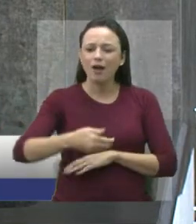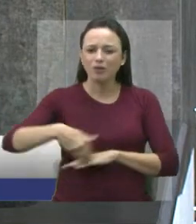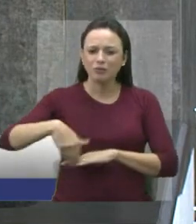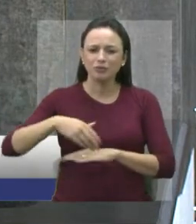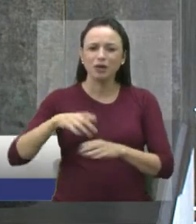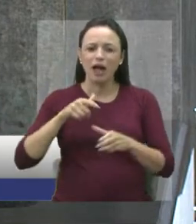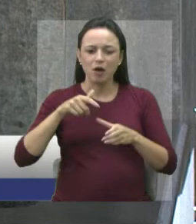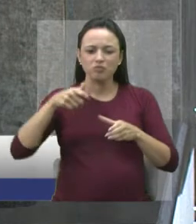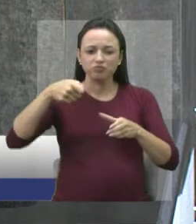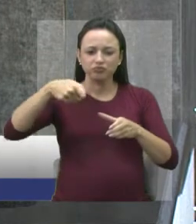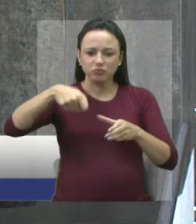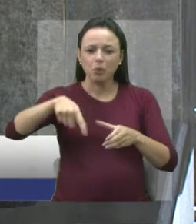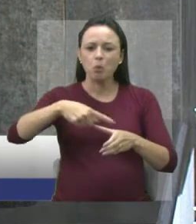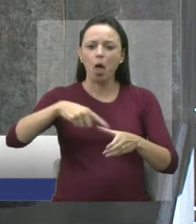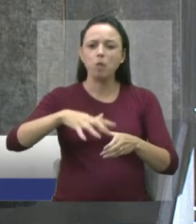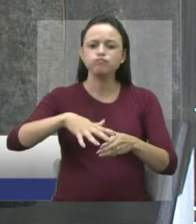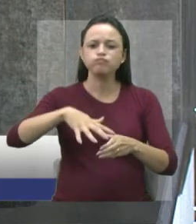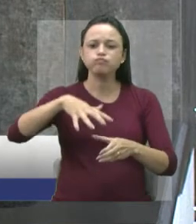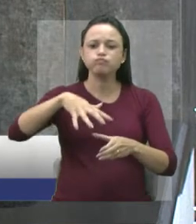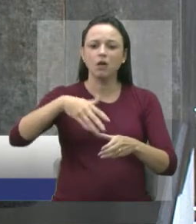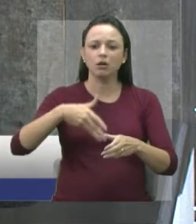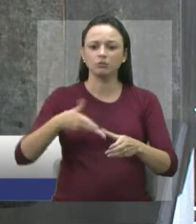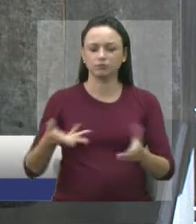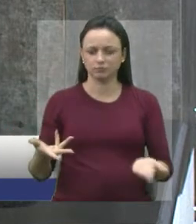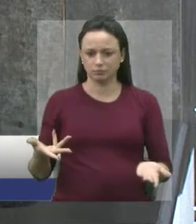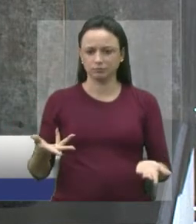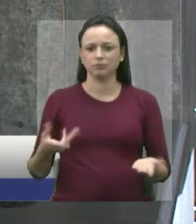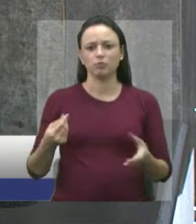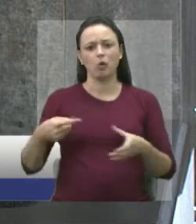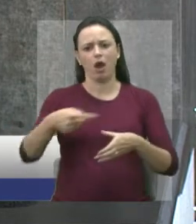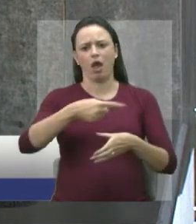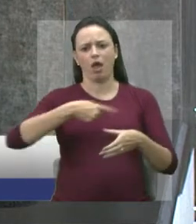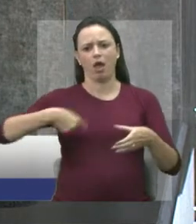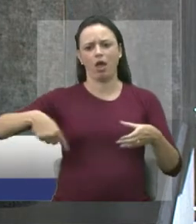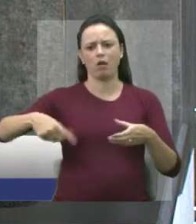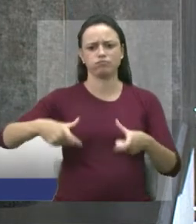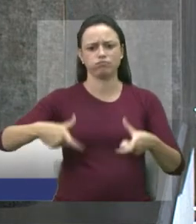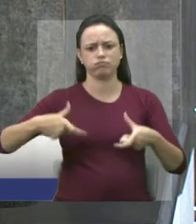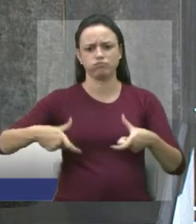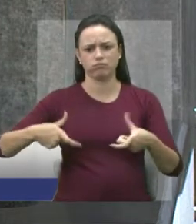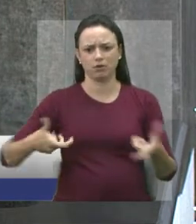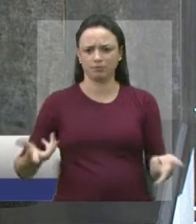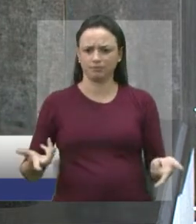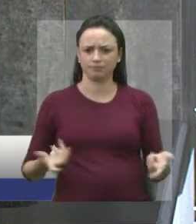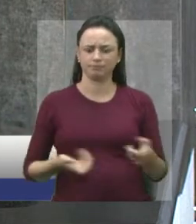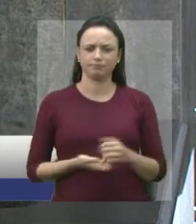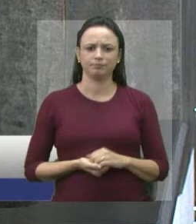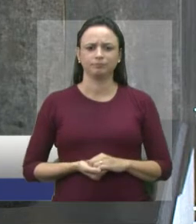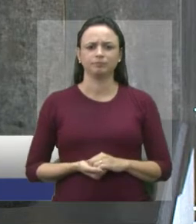acabam parando naquele buraco, que é de grande proporção, e